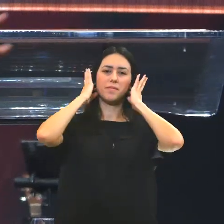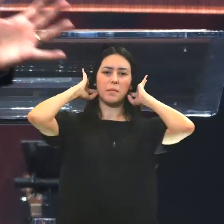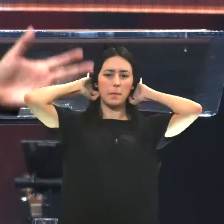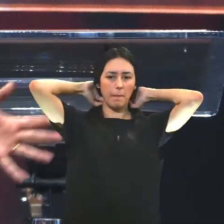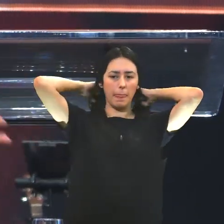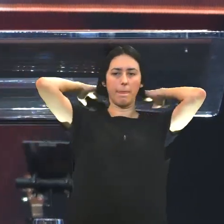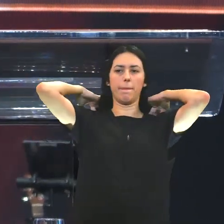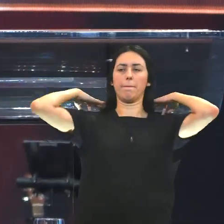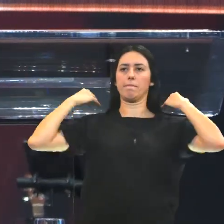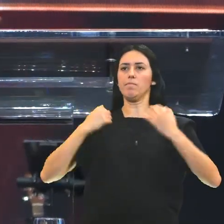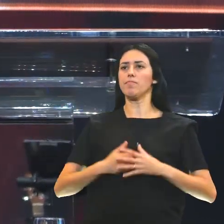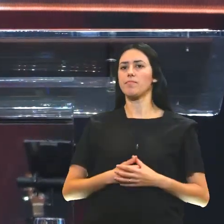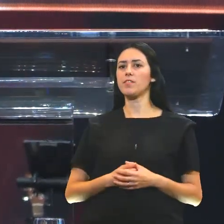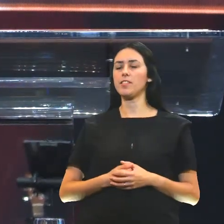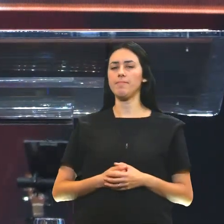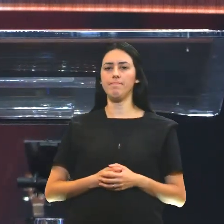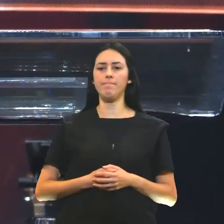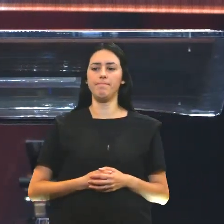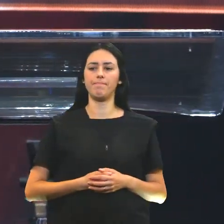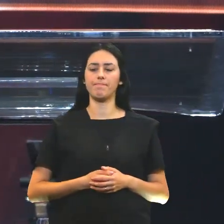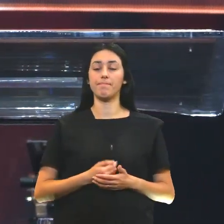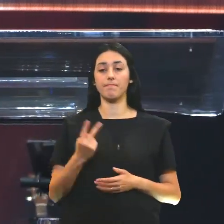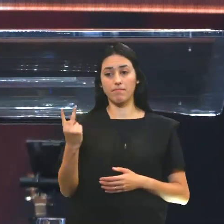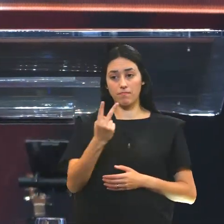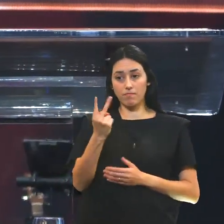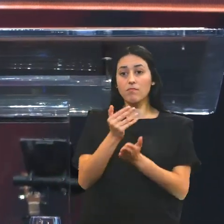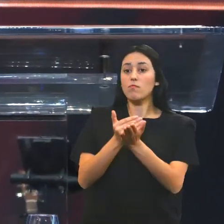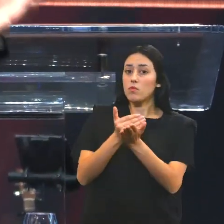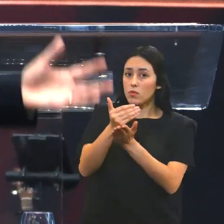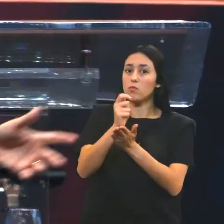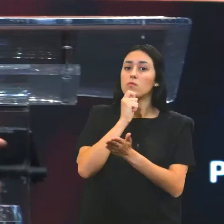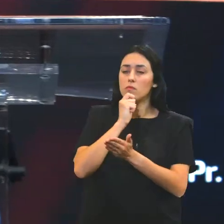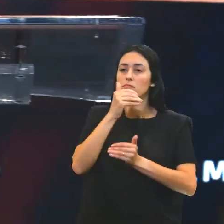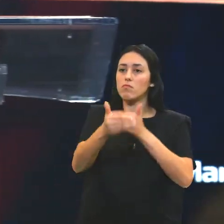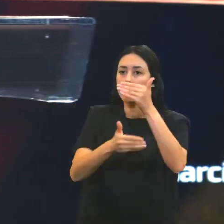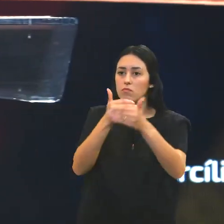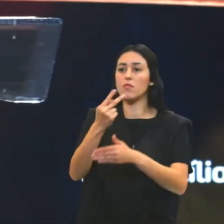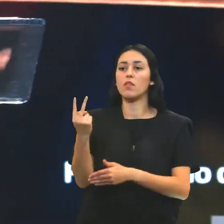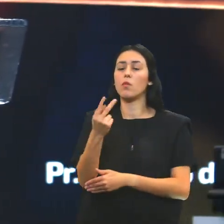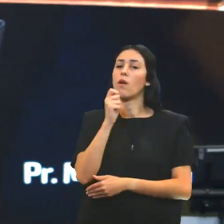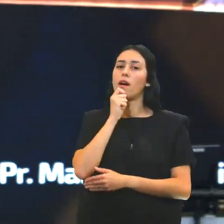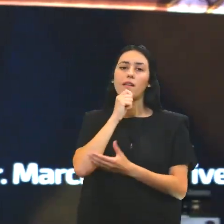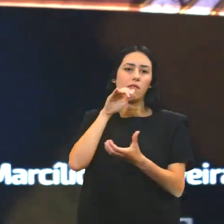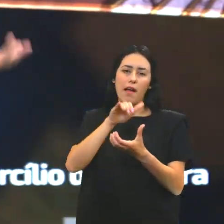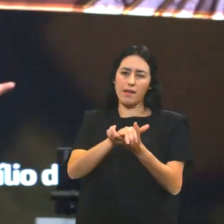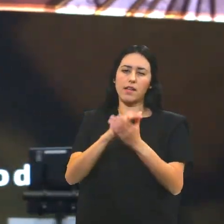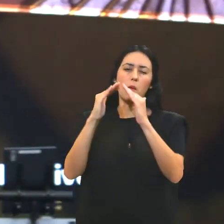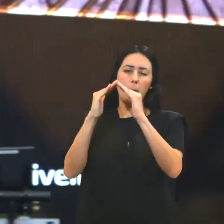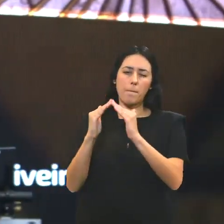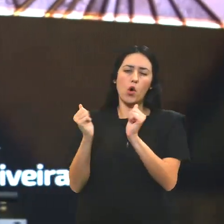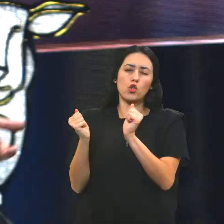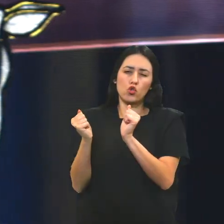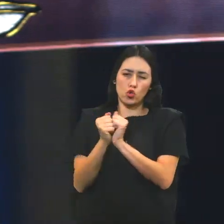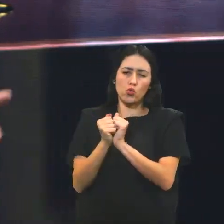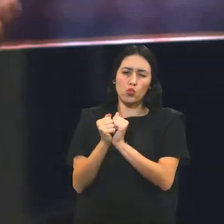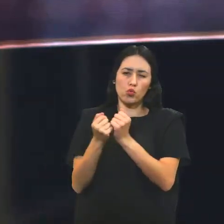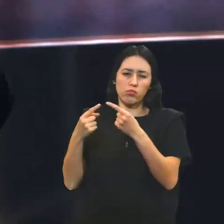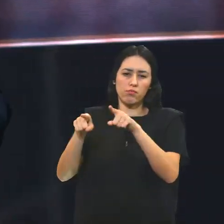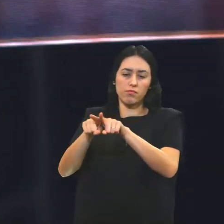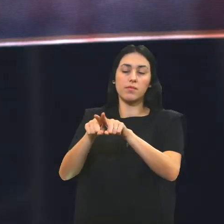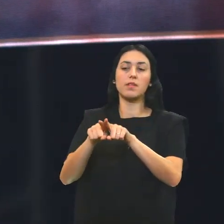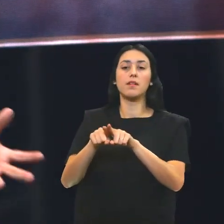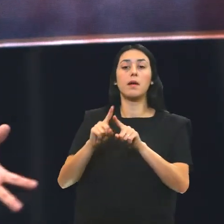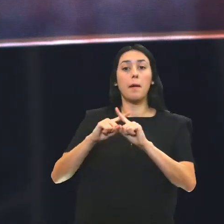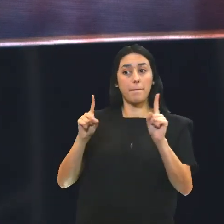E eles estão nessa jornada, começando a vida de fé, ainda não são casados, estão morando juntos. E eles já conversaram com a gente, porque agora